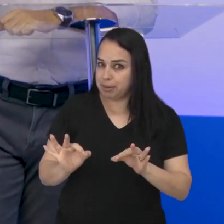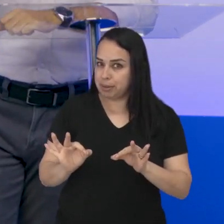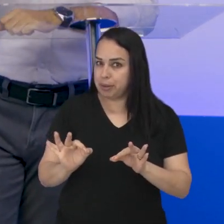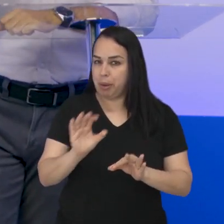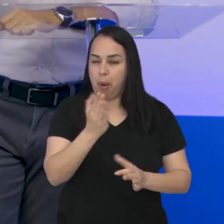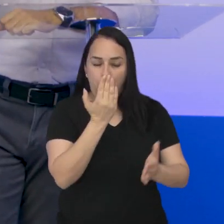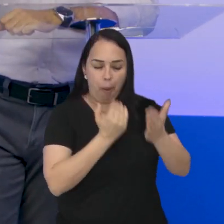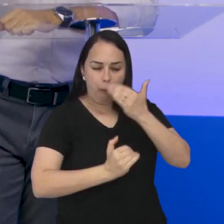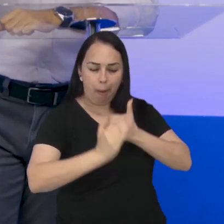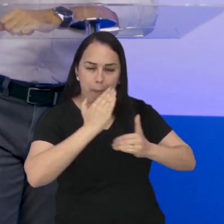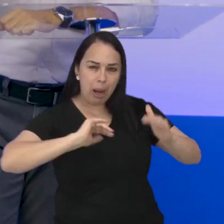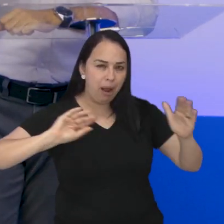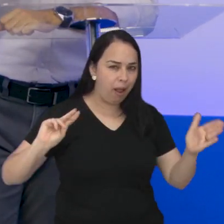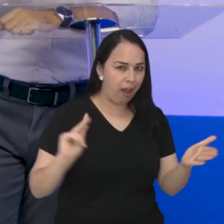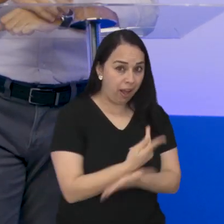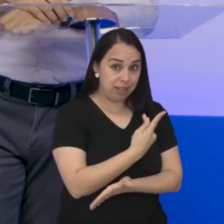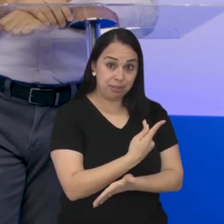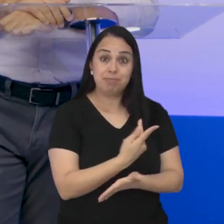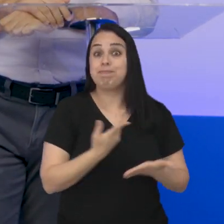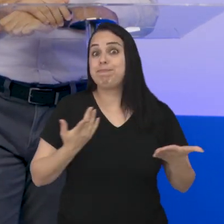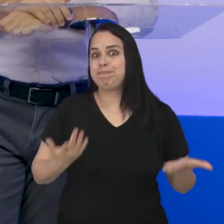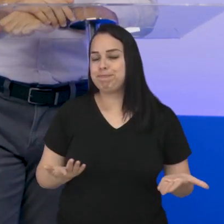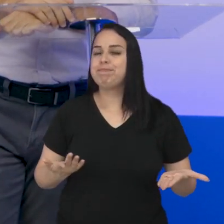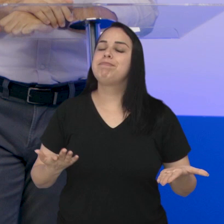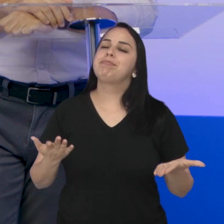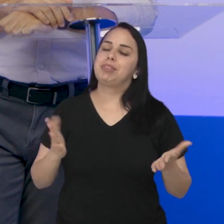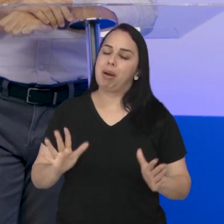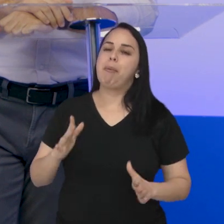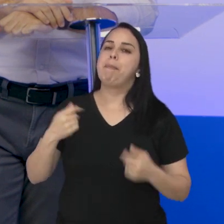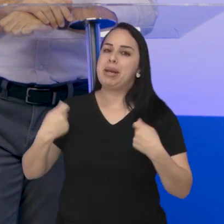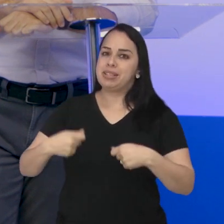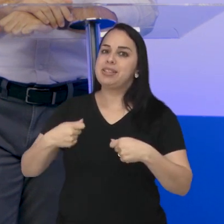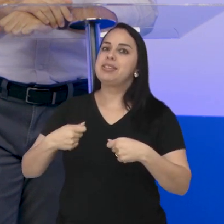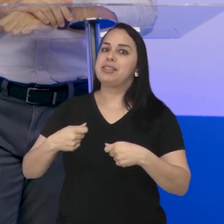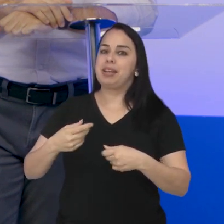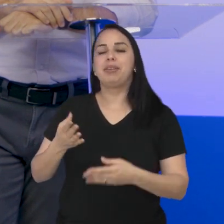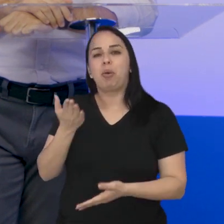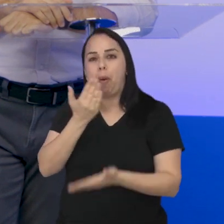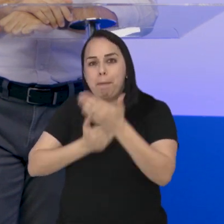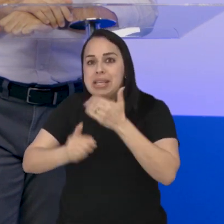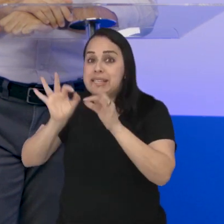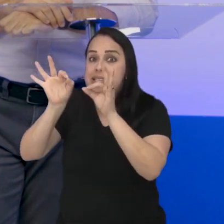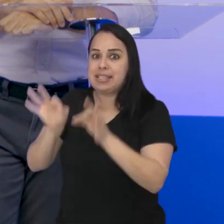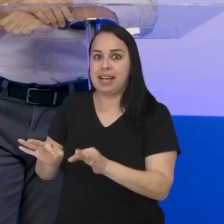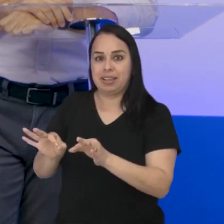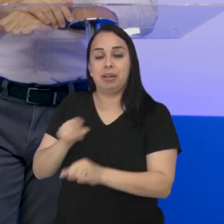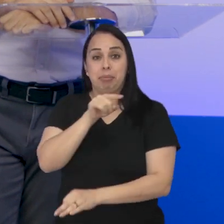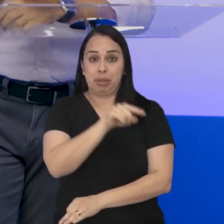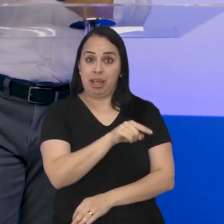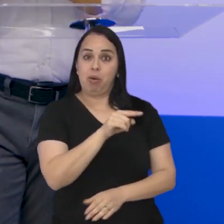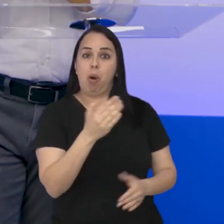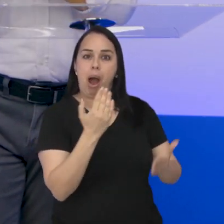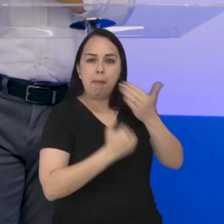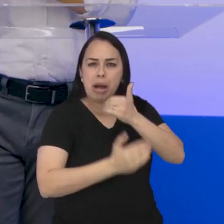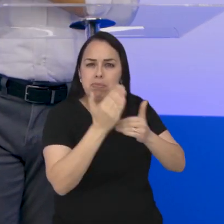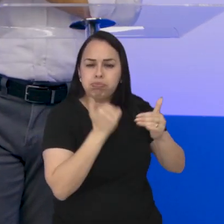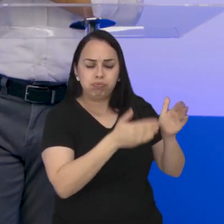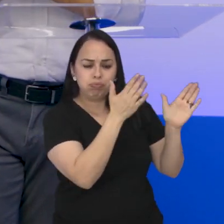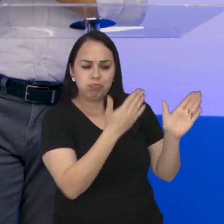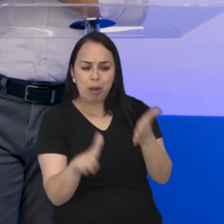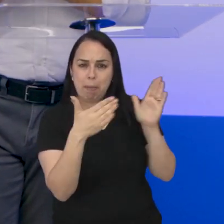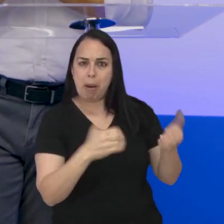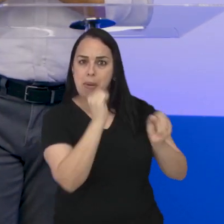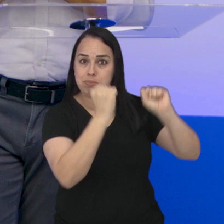Tem comido bastante alimento ultraprocessado? Pois é, temos que ter cuidado na dieta, porque os alimentos